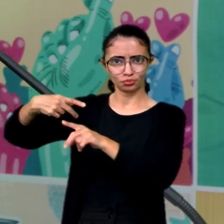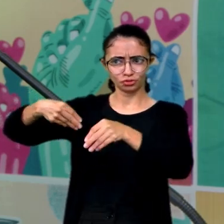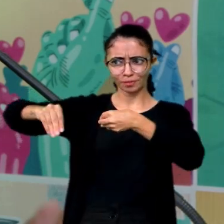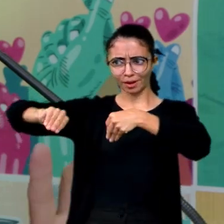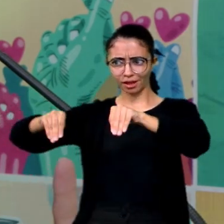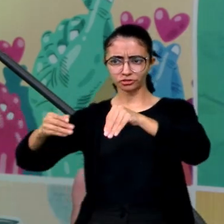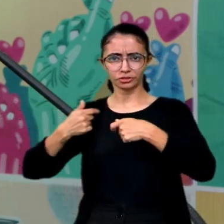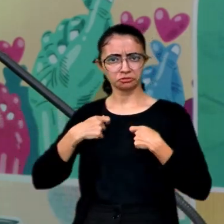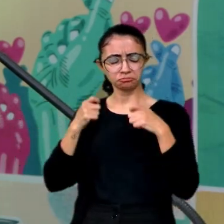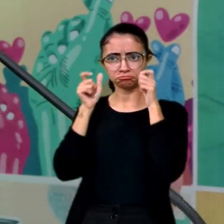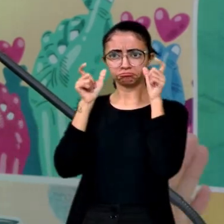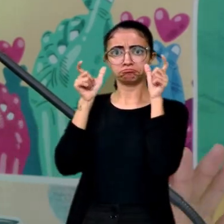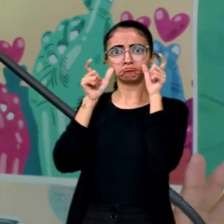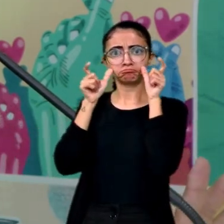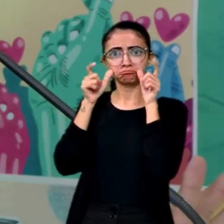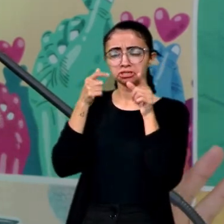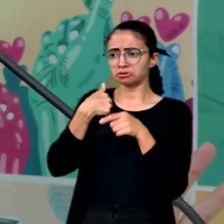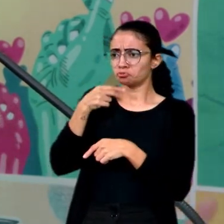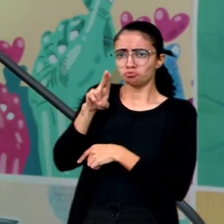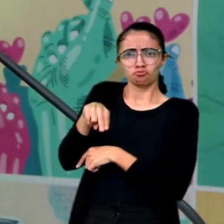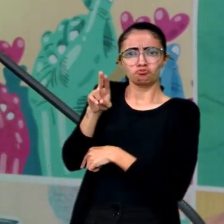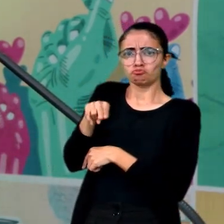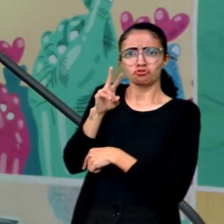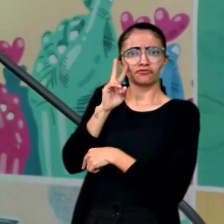espantado porque nunca tinha ouvido falar.